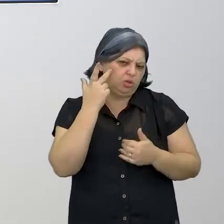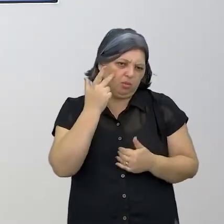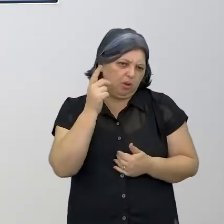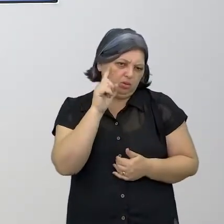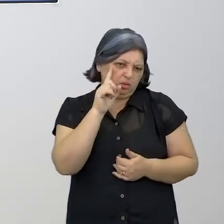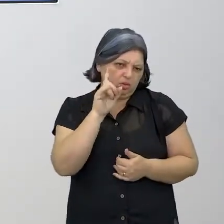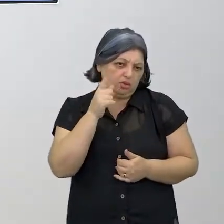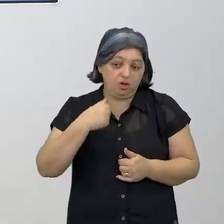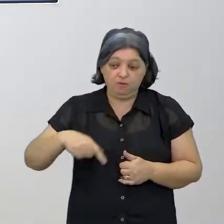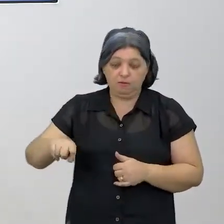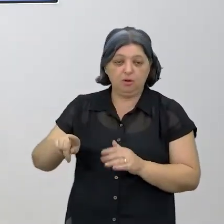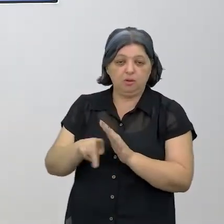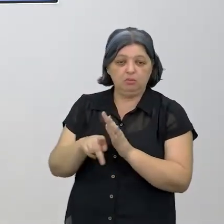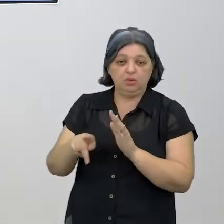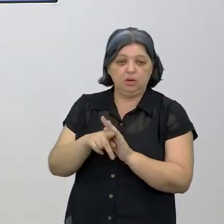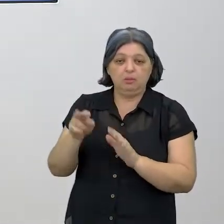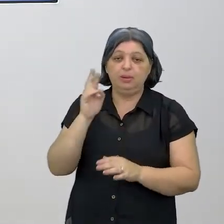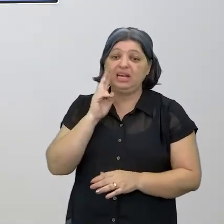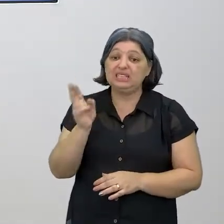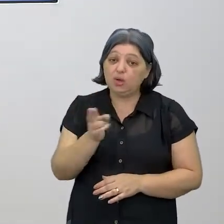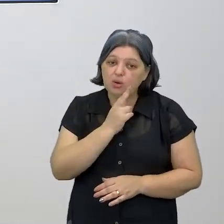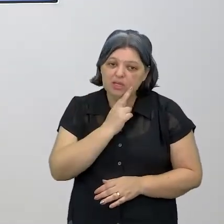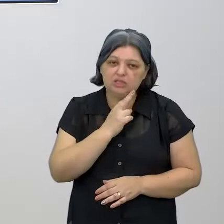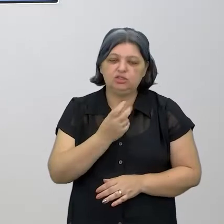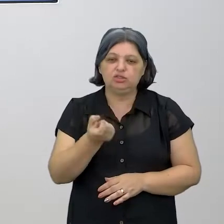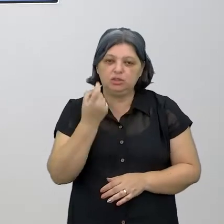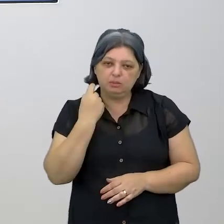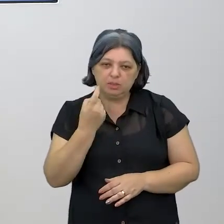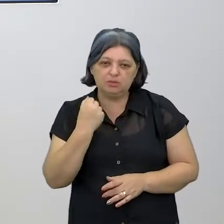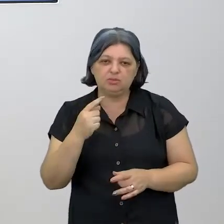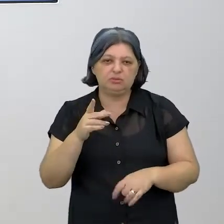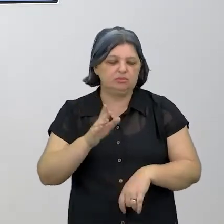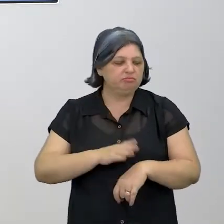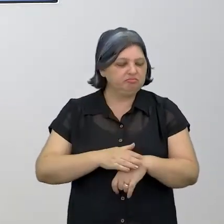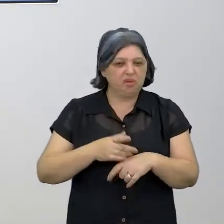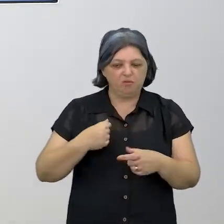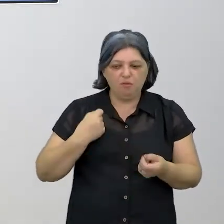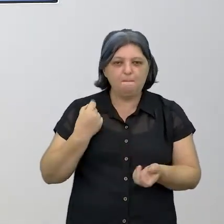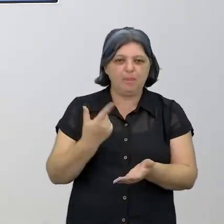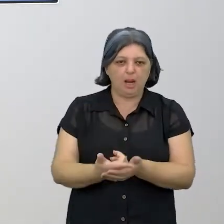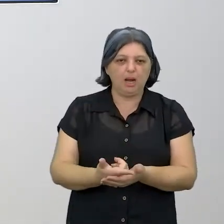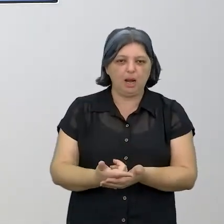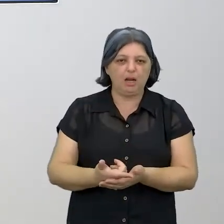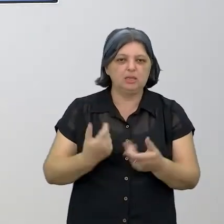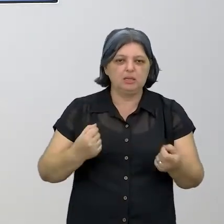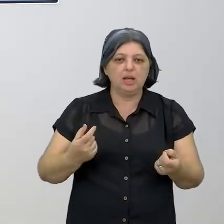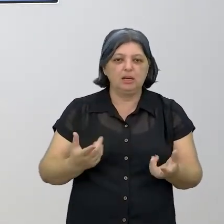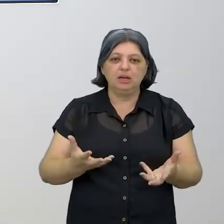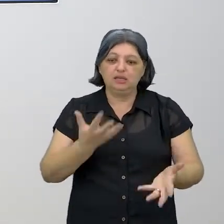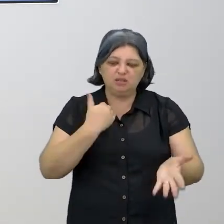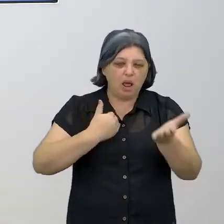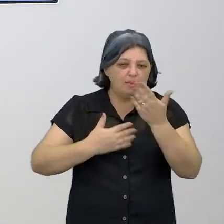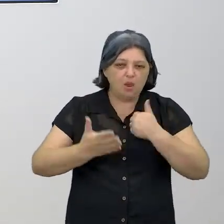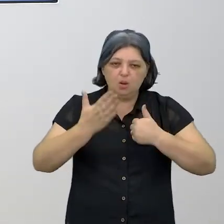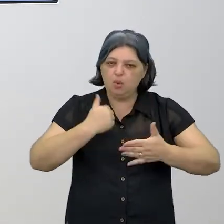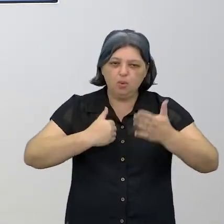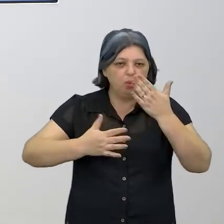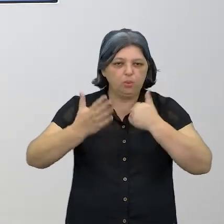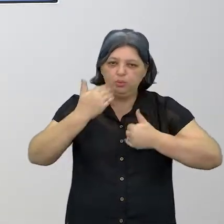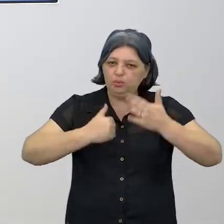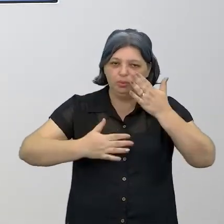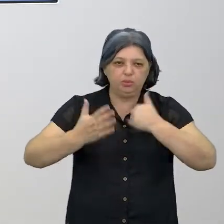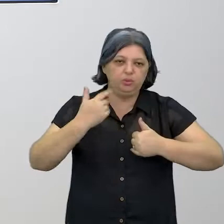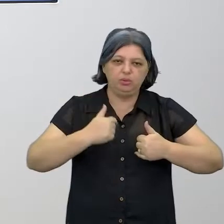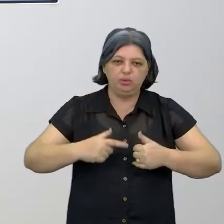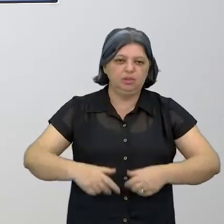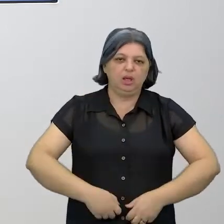Aí eu vou num rodízio de sushi, eu falo assim, eu vou fazer o meu dinheiro valer. e aí você come e você, assim, até